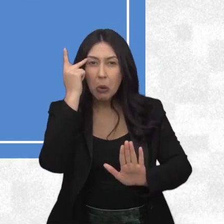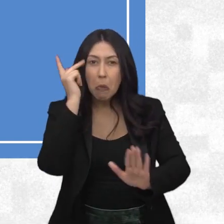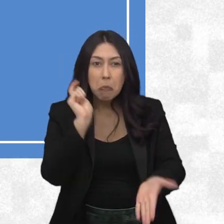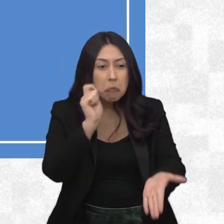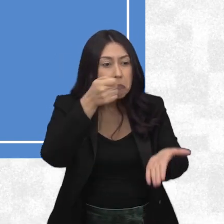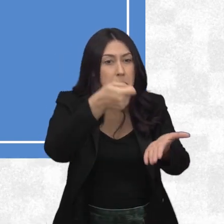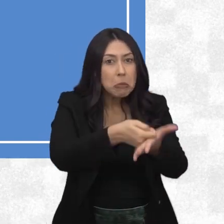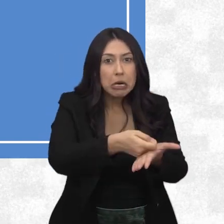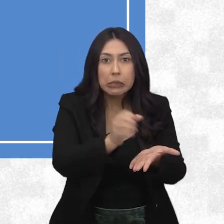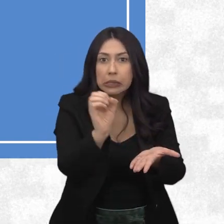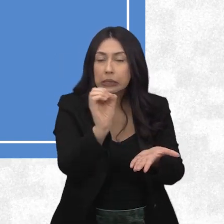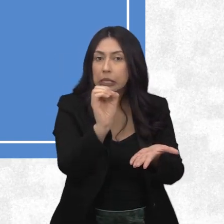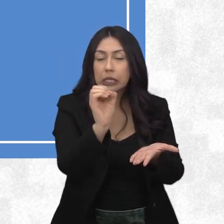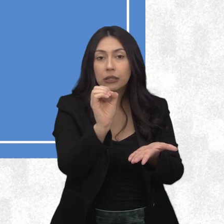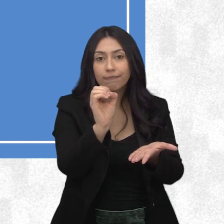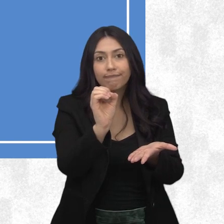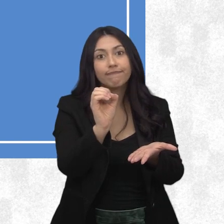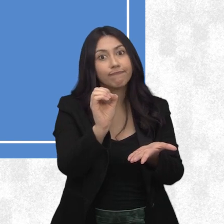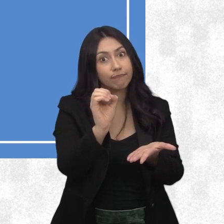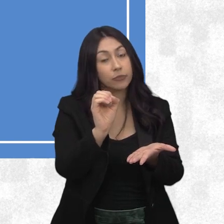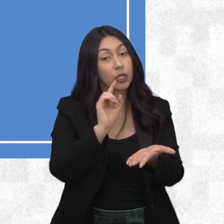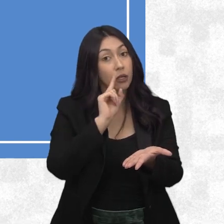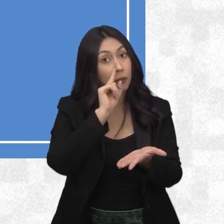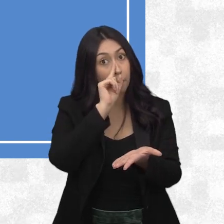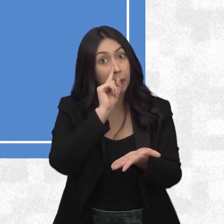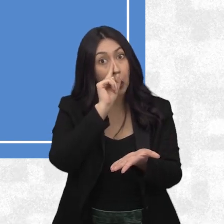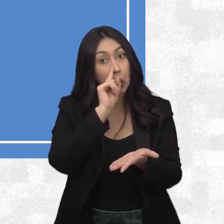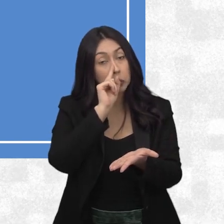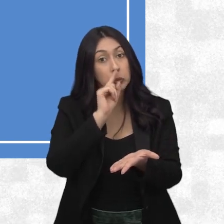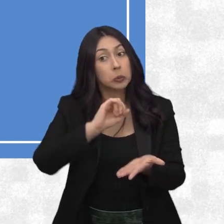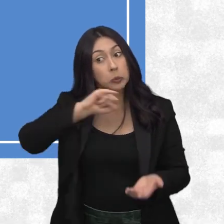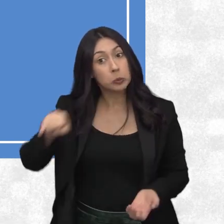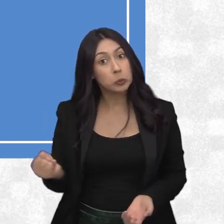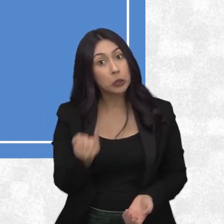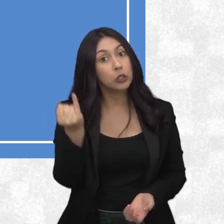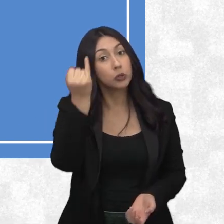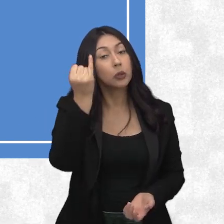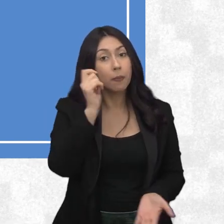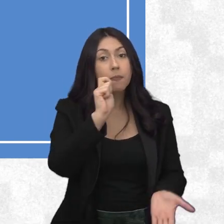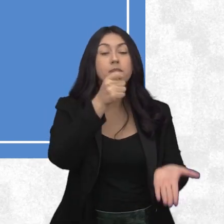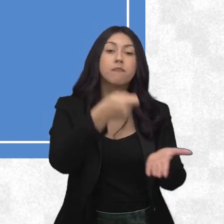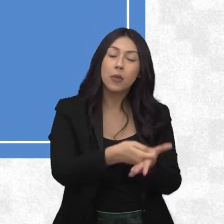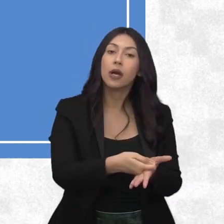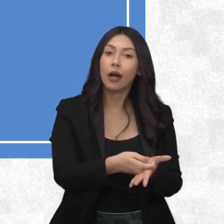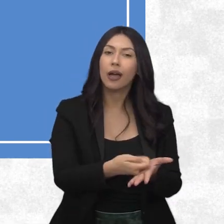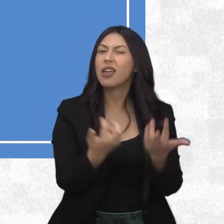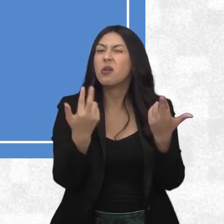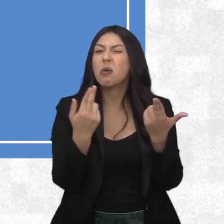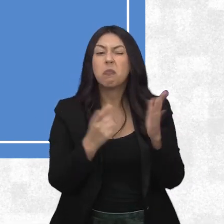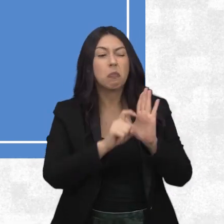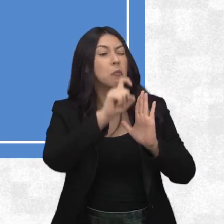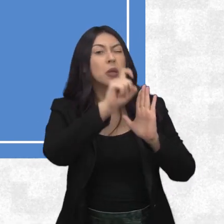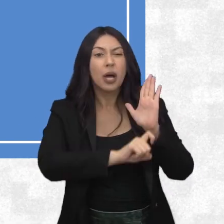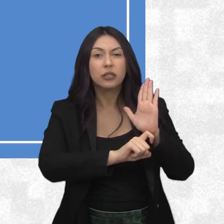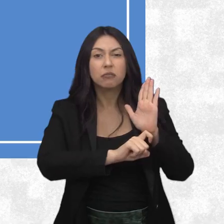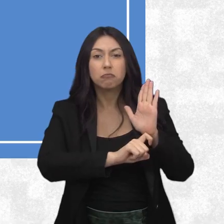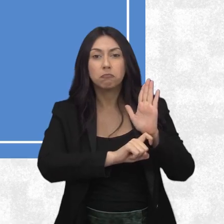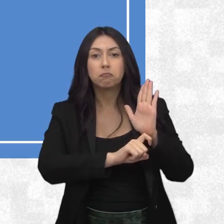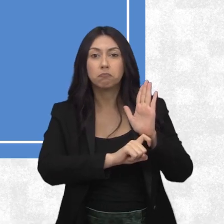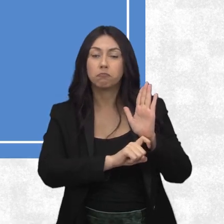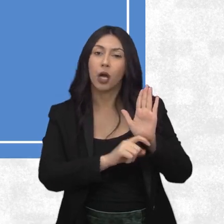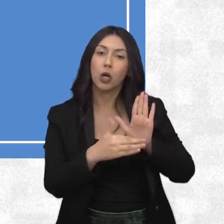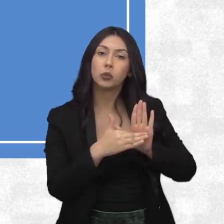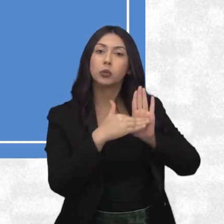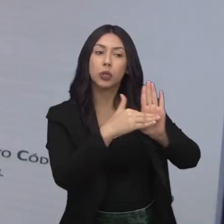que não paga a contribuição está sujeito aos juros moratórios, uma espécie de taxa para compensar